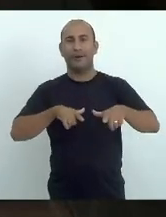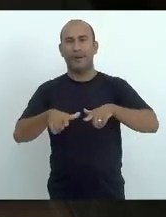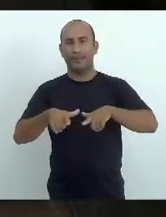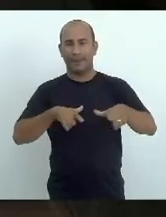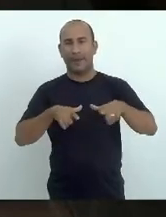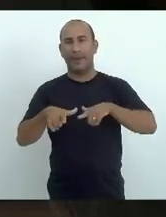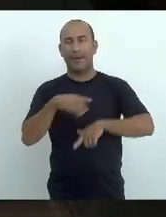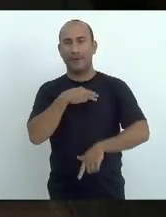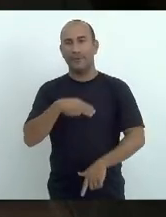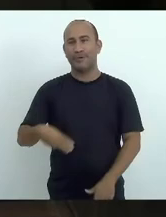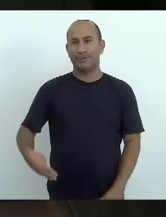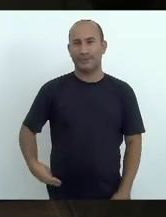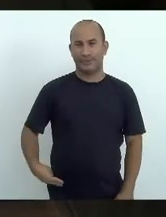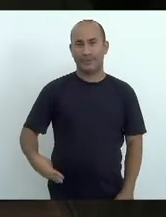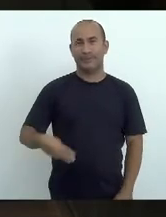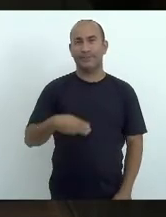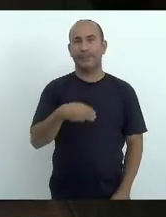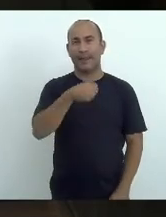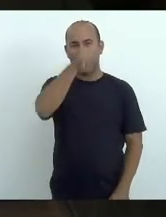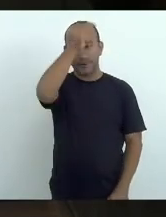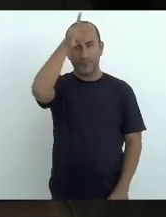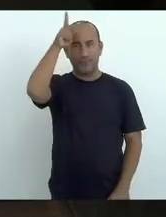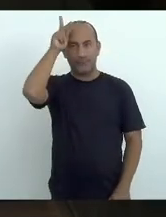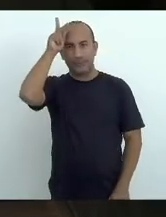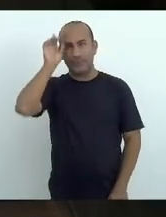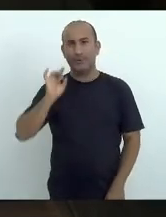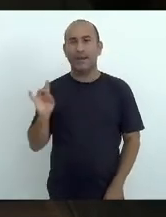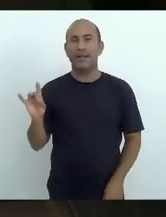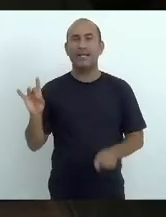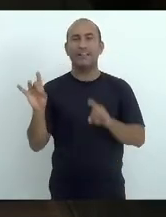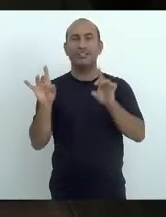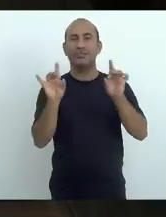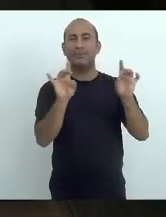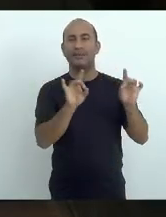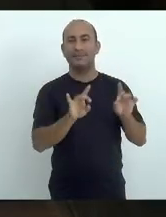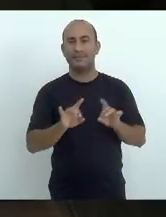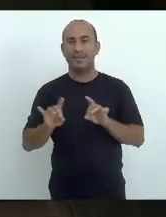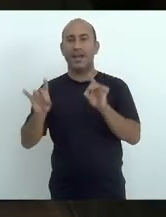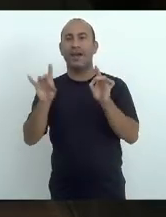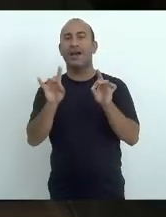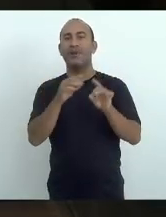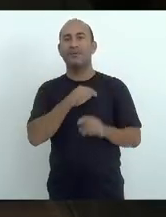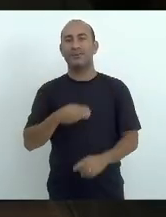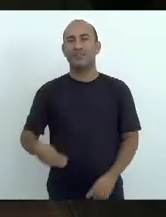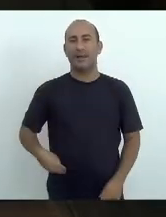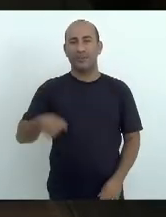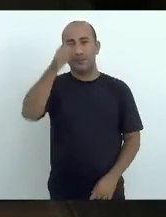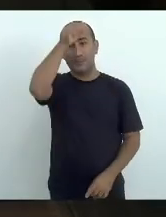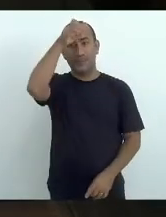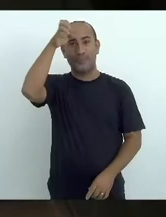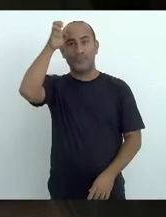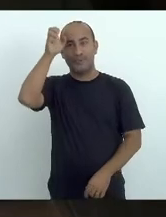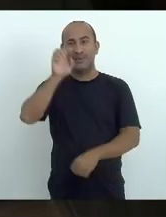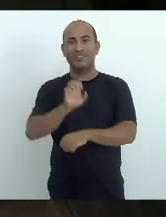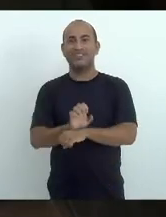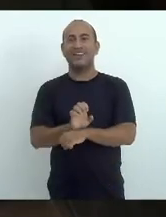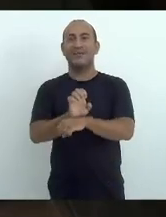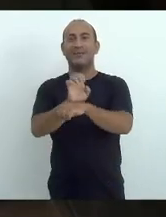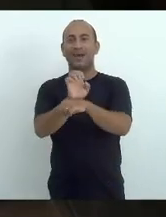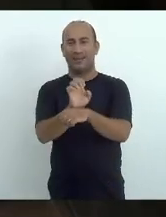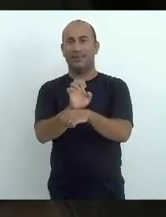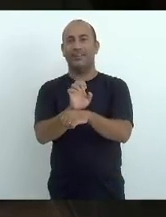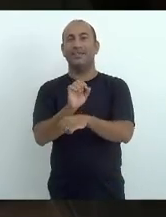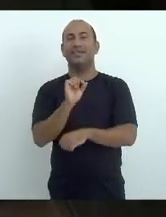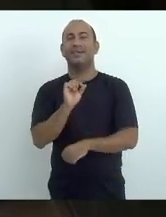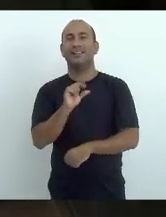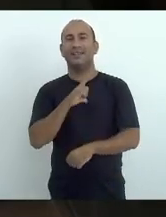do Ministério Público e especialmente do Ministério Público Estadual, que é aquele Ministério Público que a gente